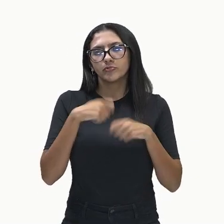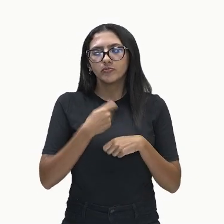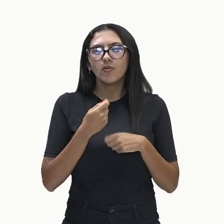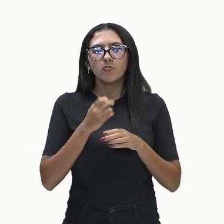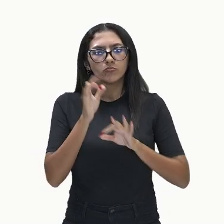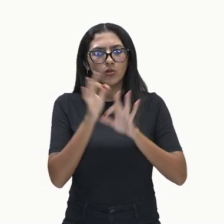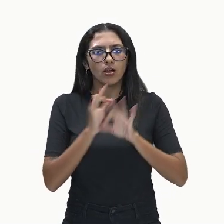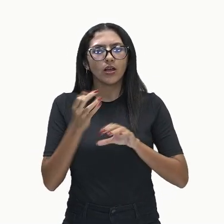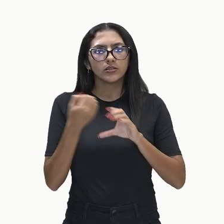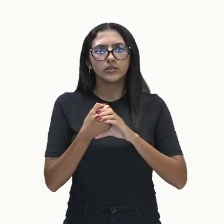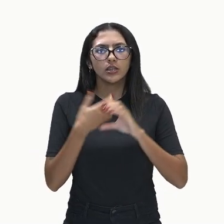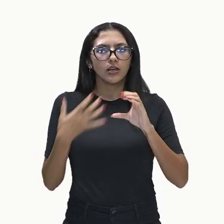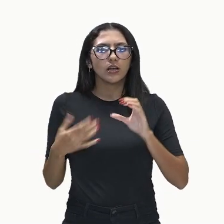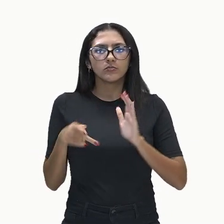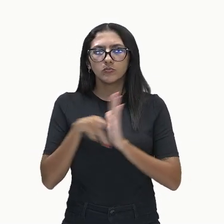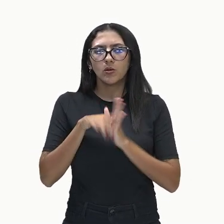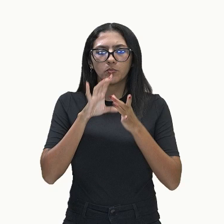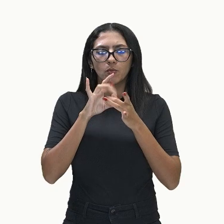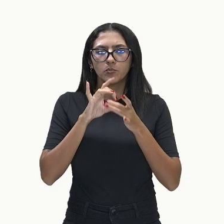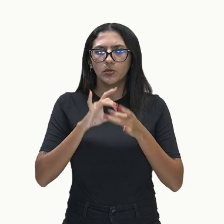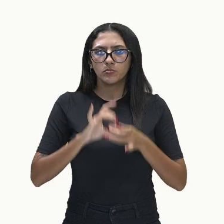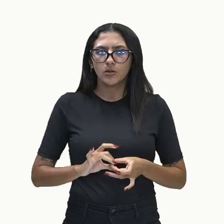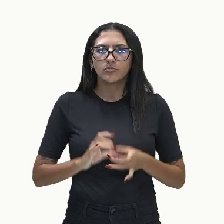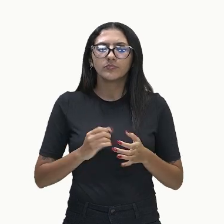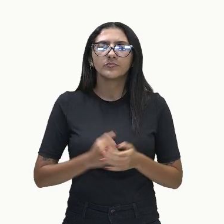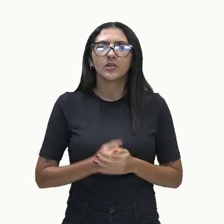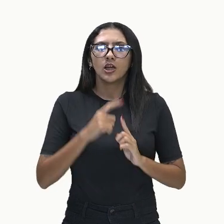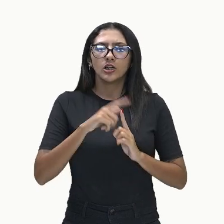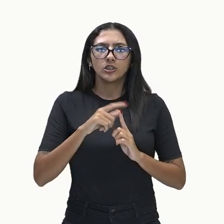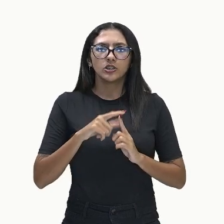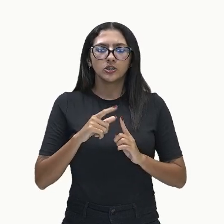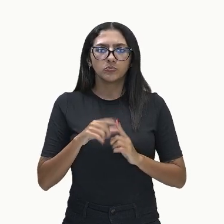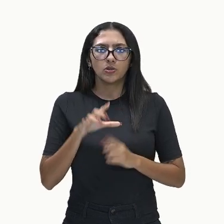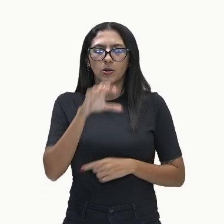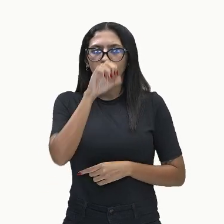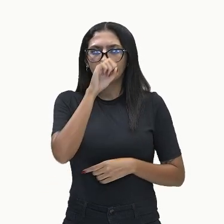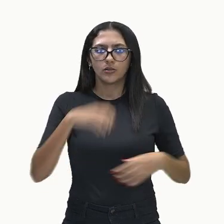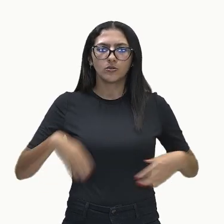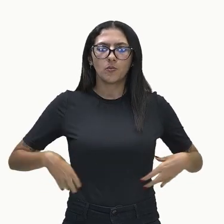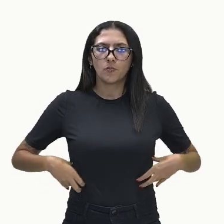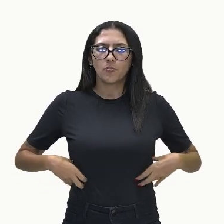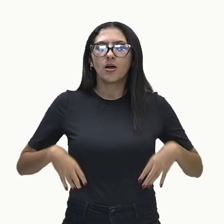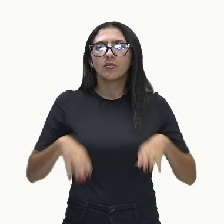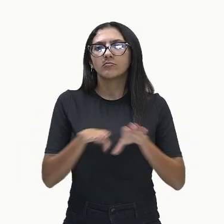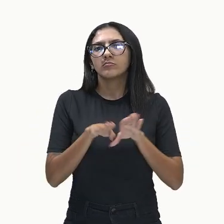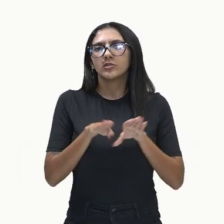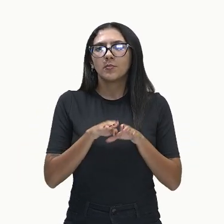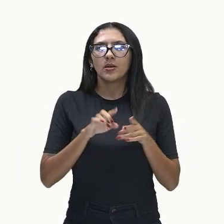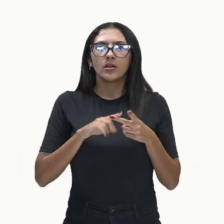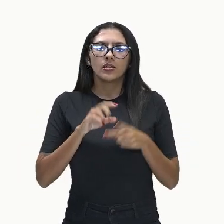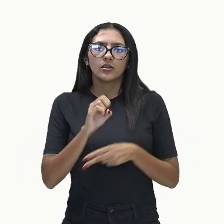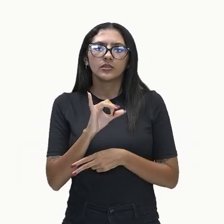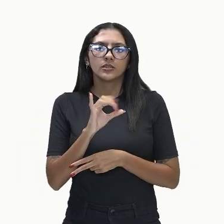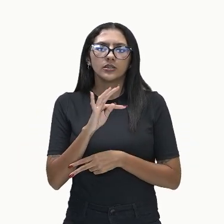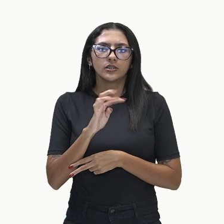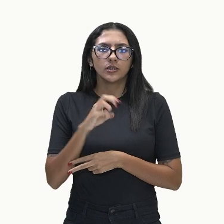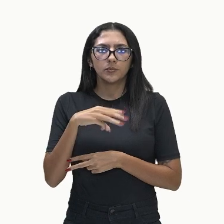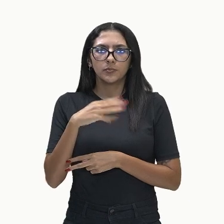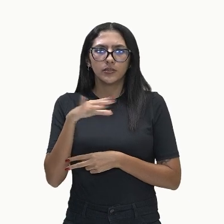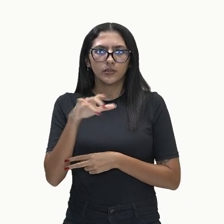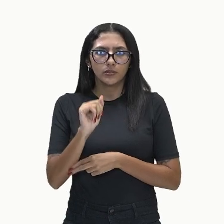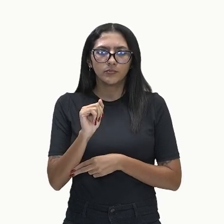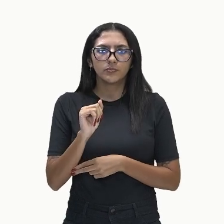classificar os circuitos em circulação pulmonar e circulação sistêmica. Então, o